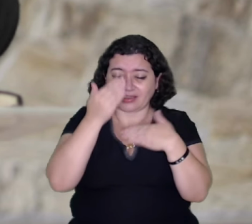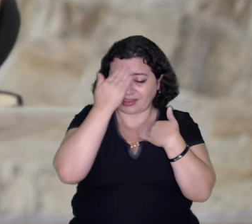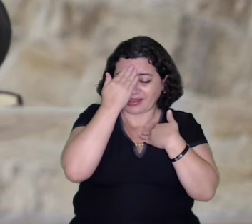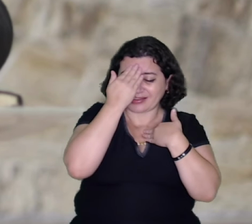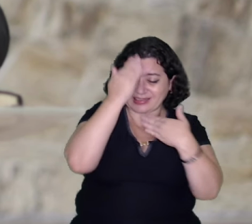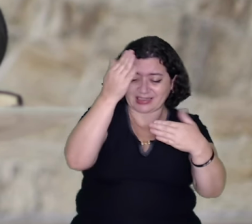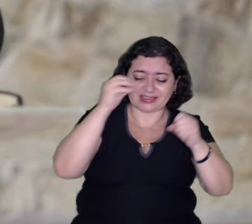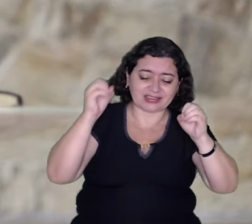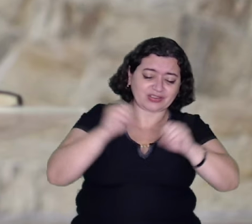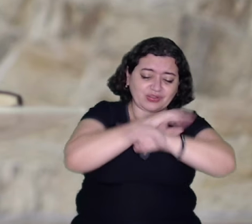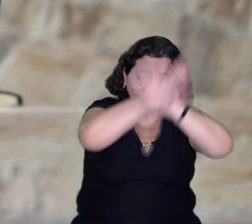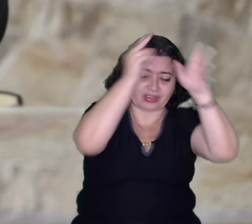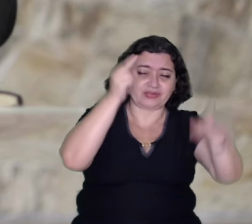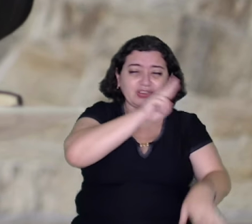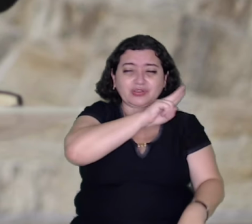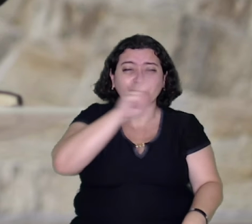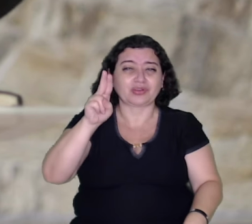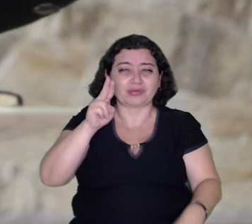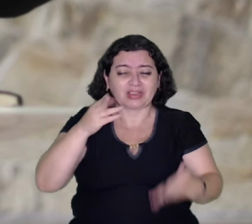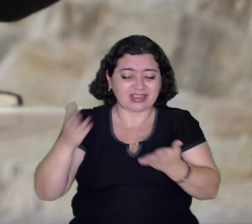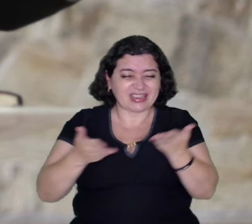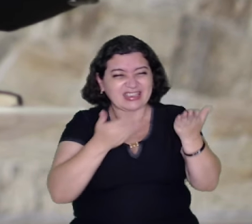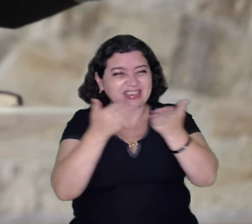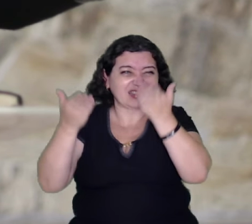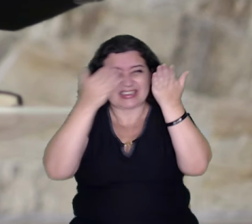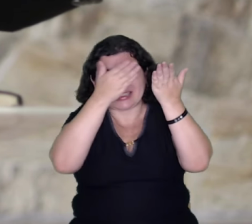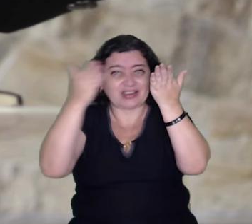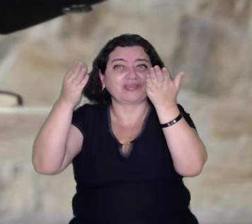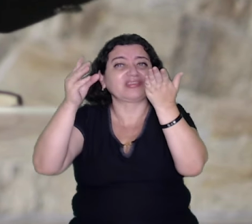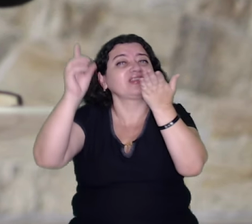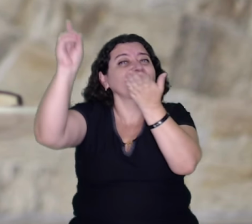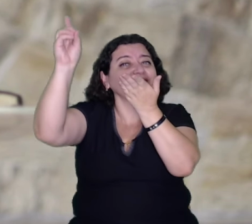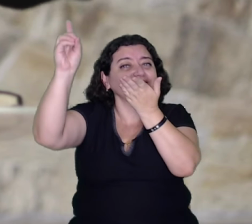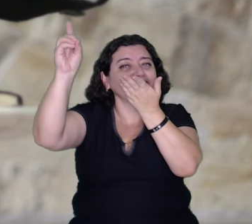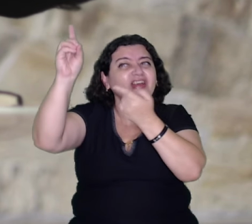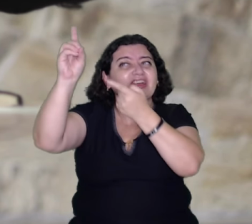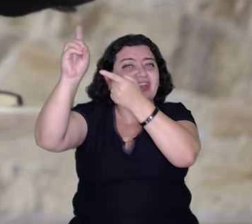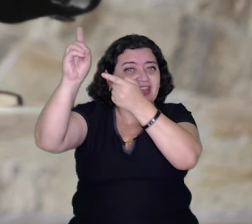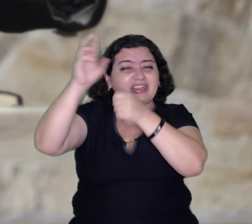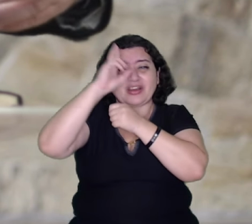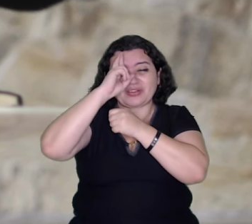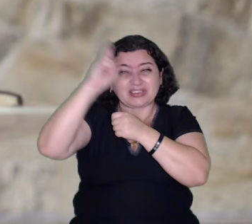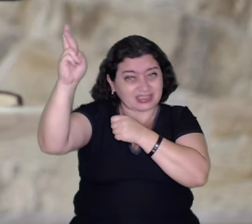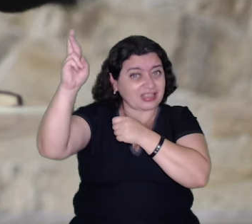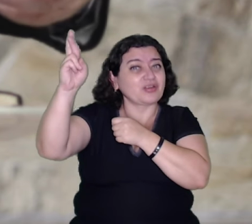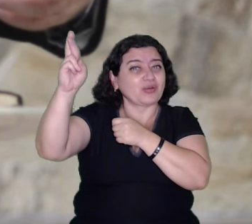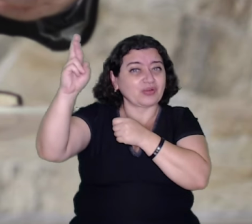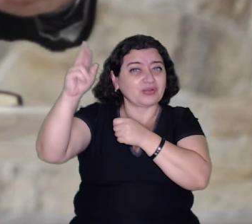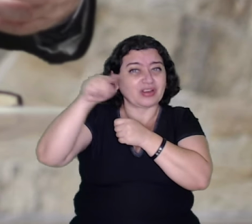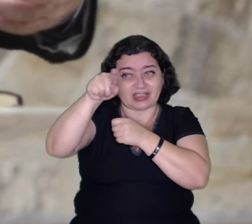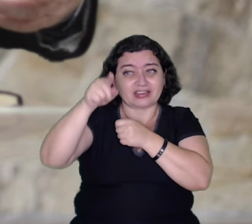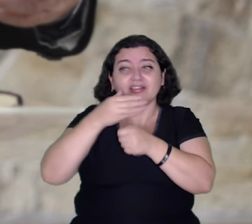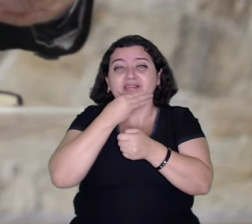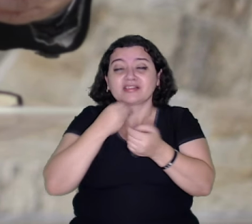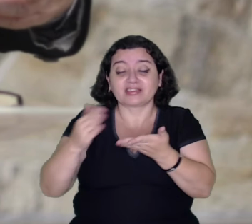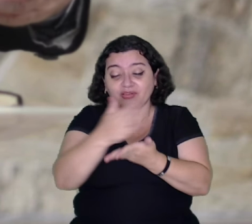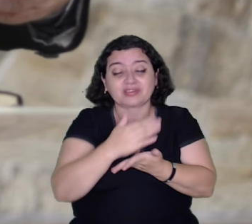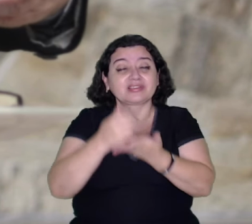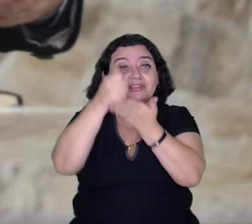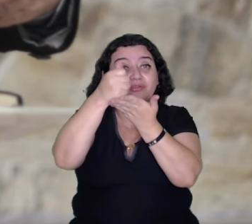agradecendo, glorificando o nome dEle, exaltando a Ele. Ele é o teu Senhor, Ele é o teu Salvador.